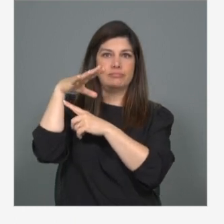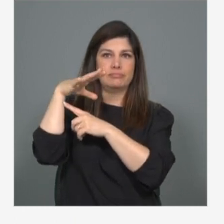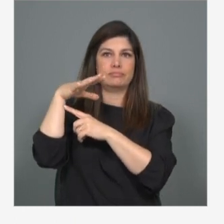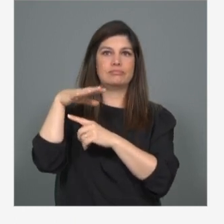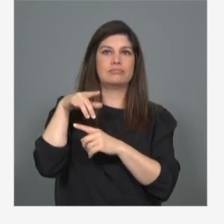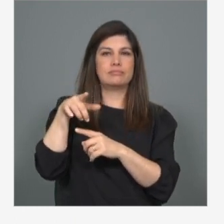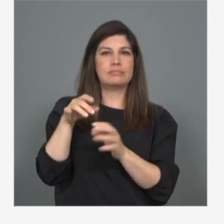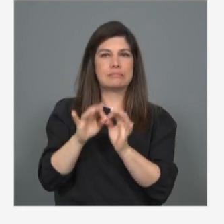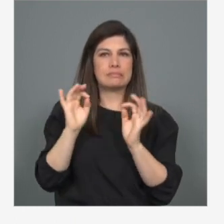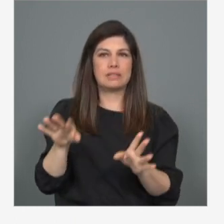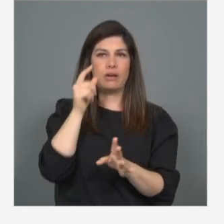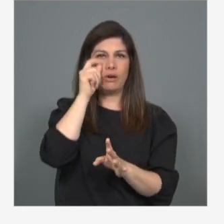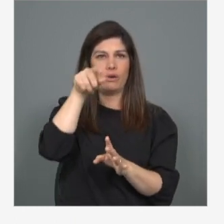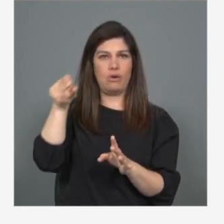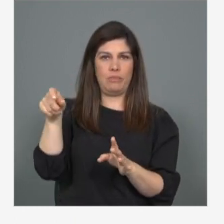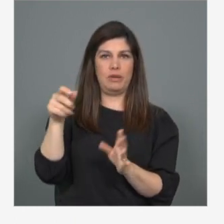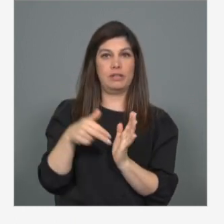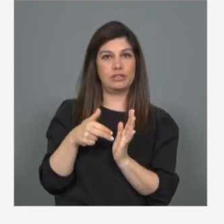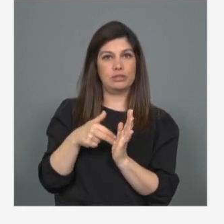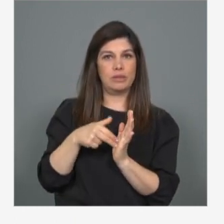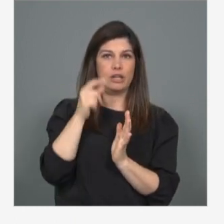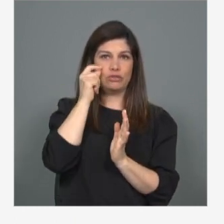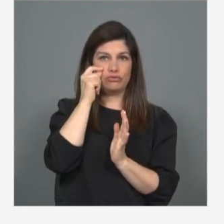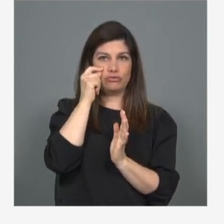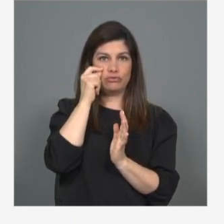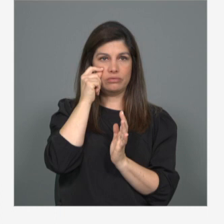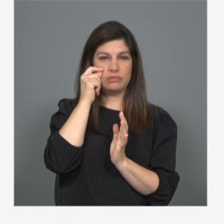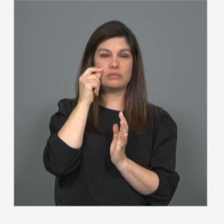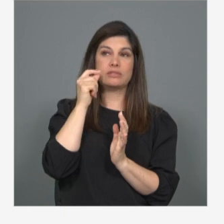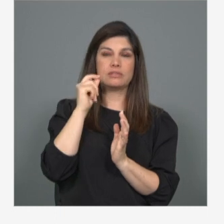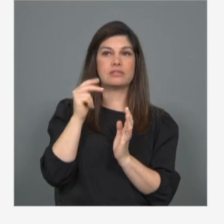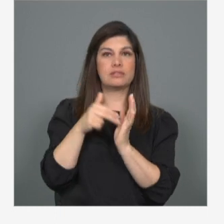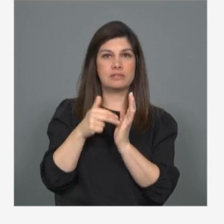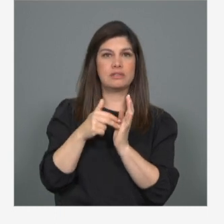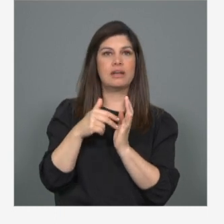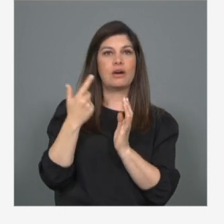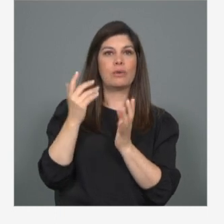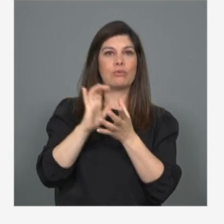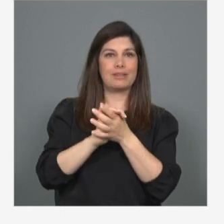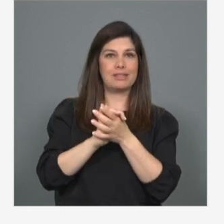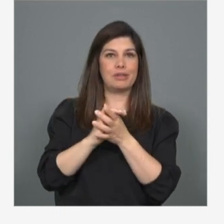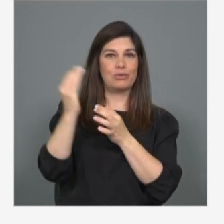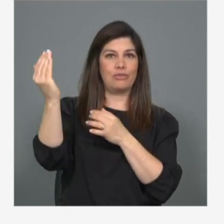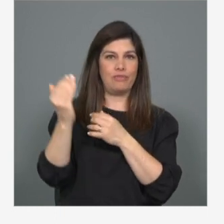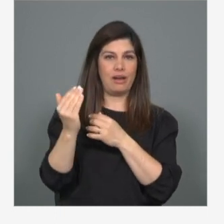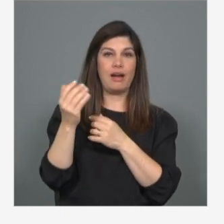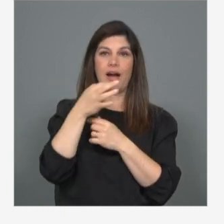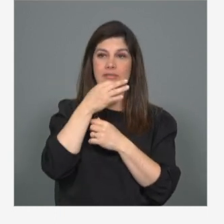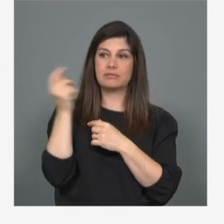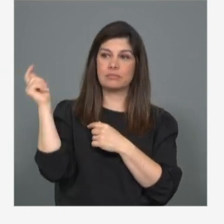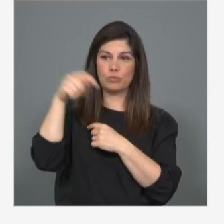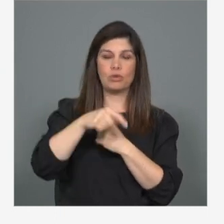sede como homens que esperam o seu Senhor ao voltar do casamento, para lhe abrirem logo a porta quando chegar e